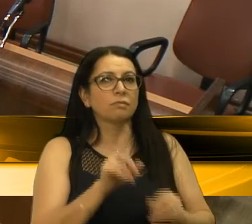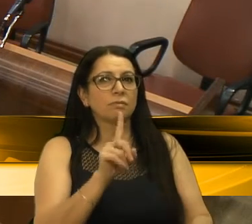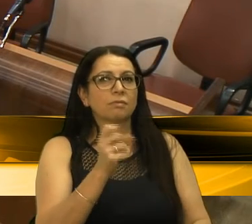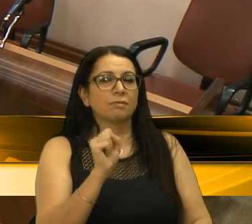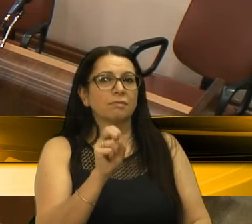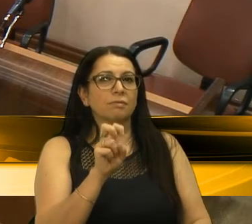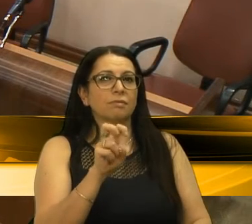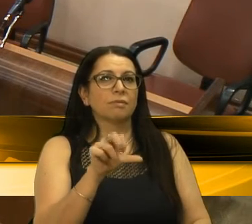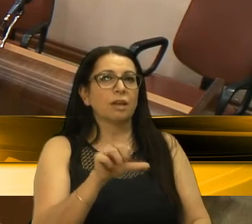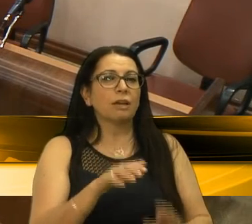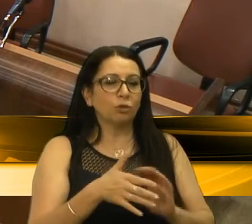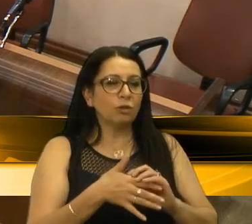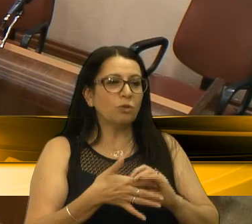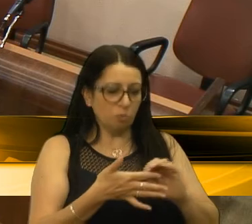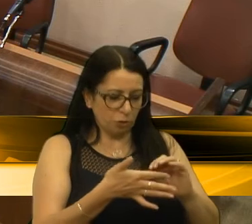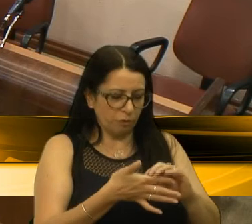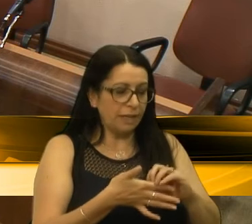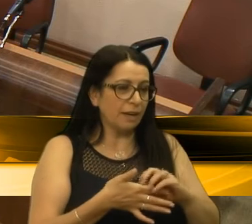1859.